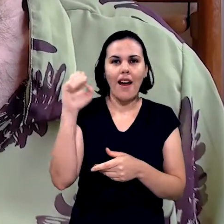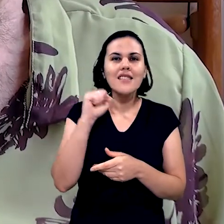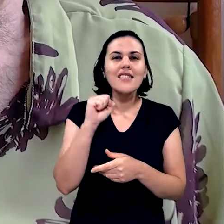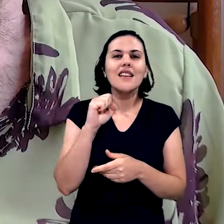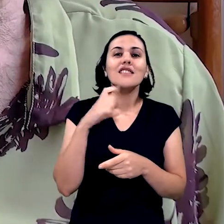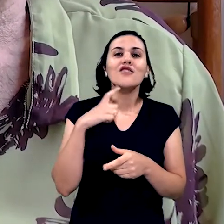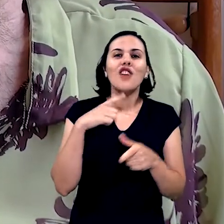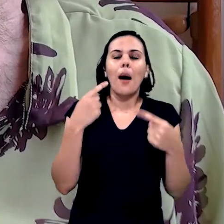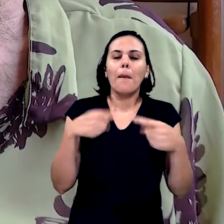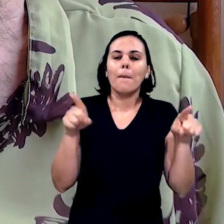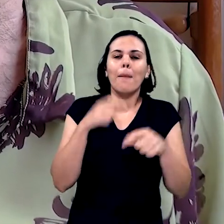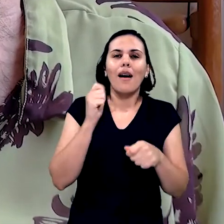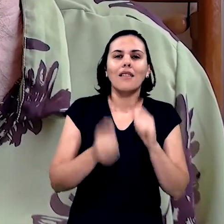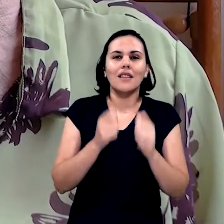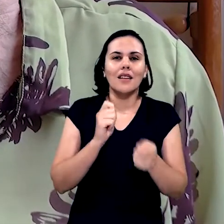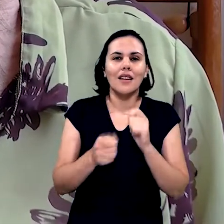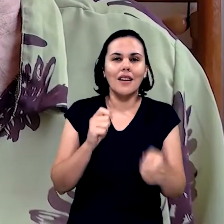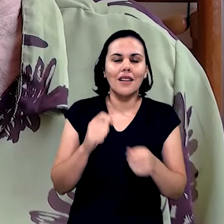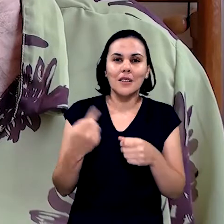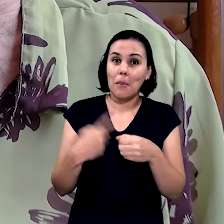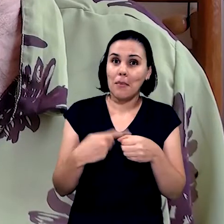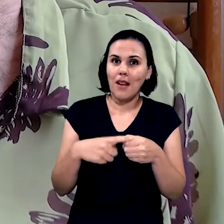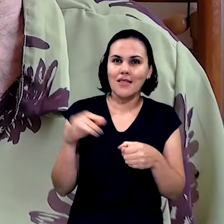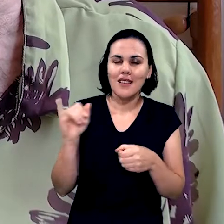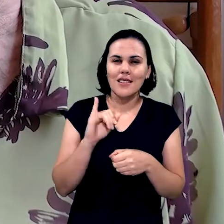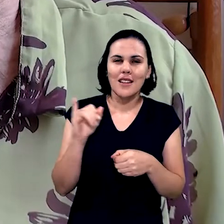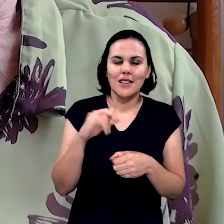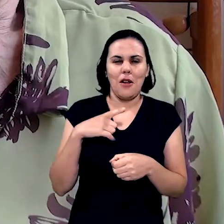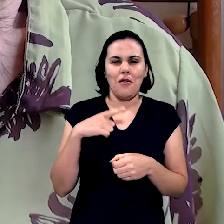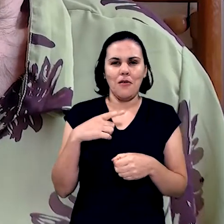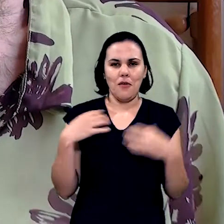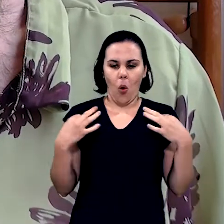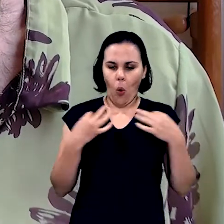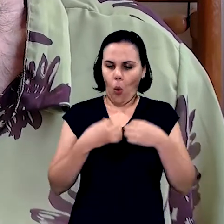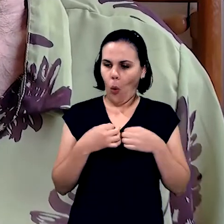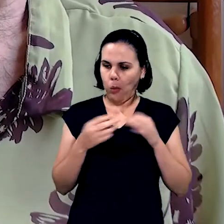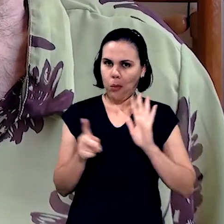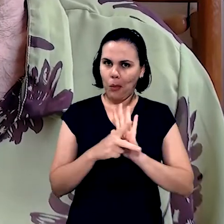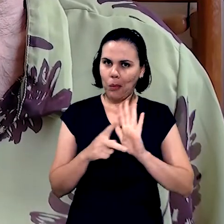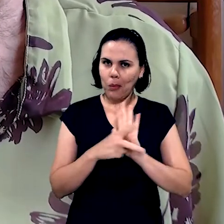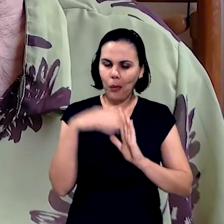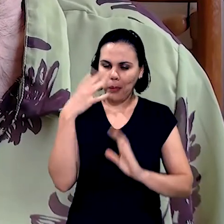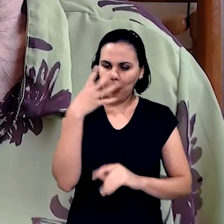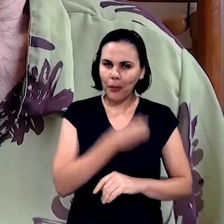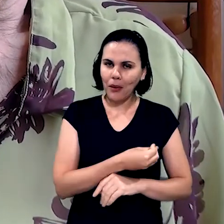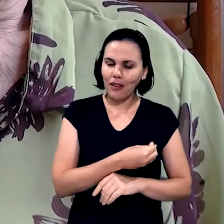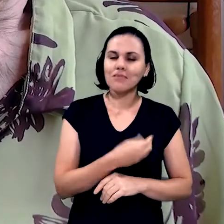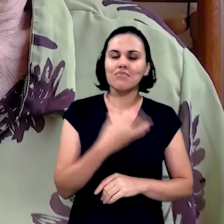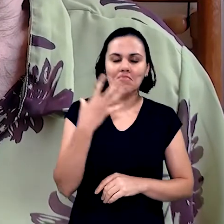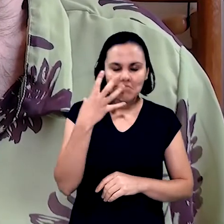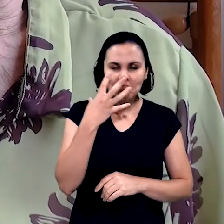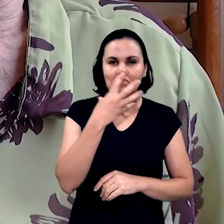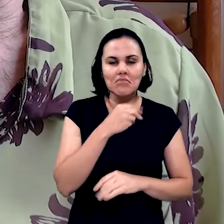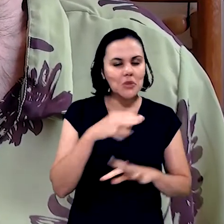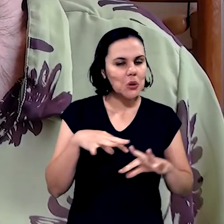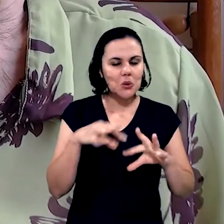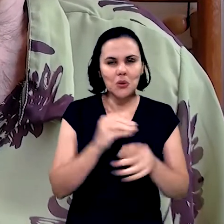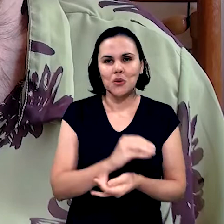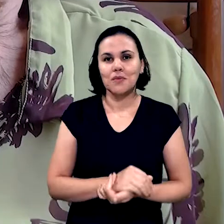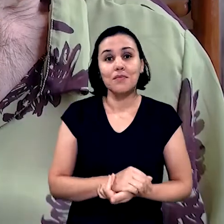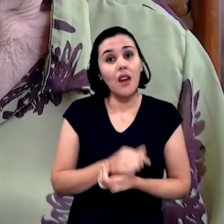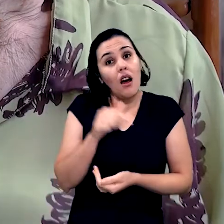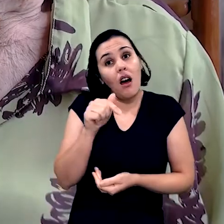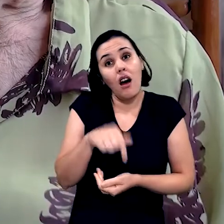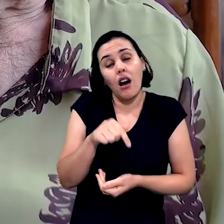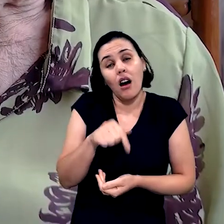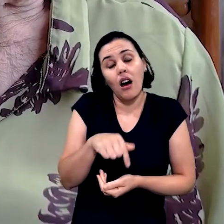tinha a banda musical, e Itanhaém já teve sua banda bonita, uniformizada, sabe? Muito bonita,